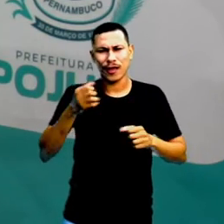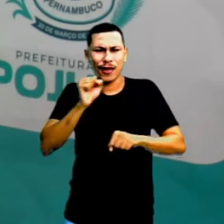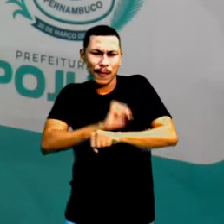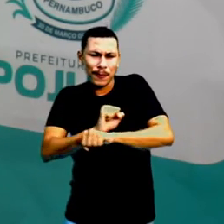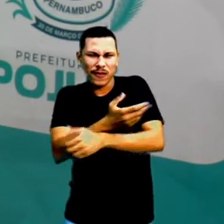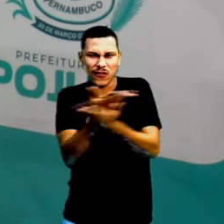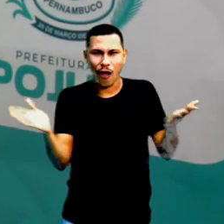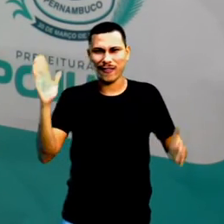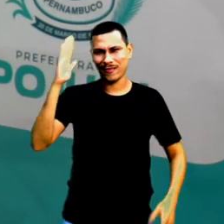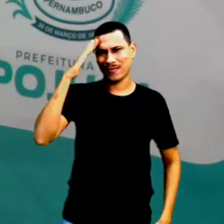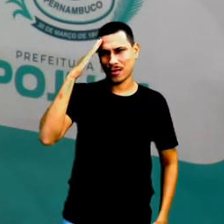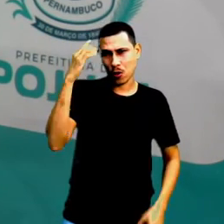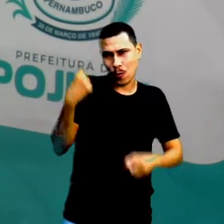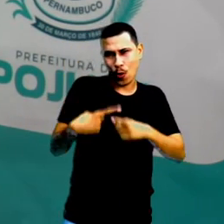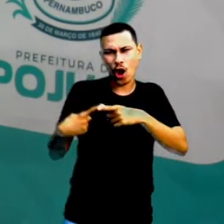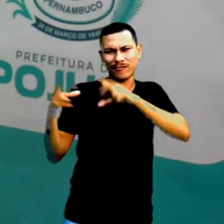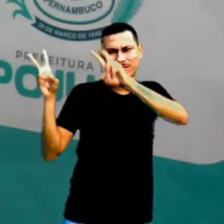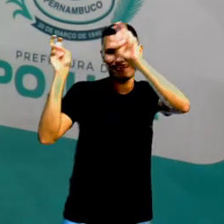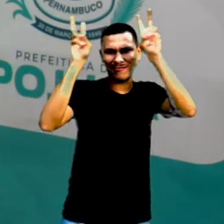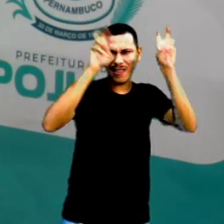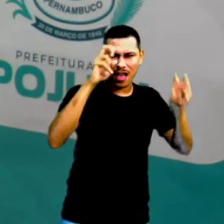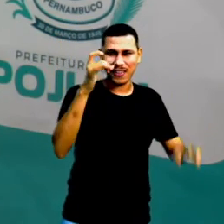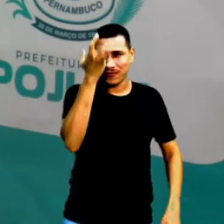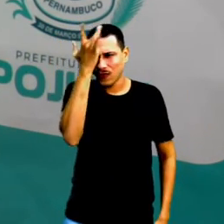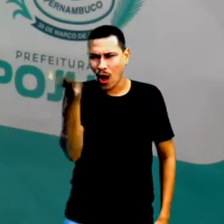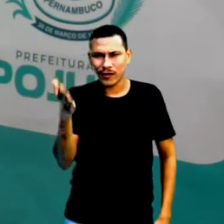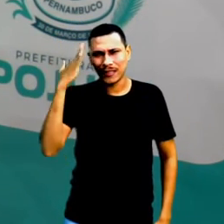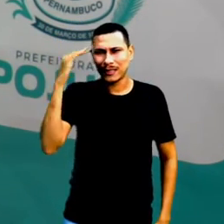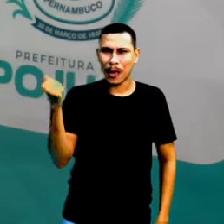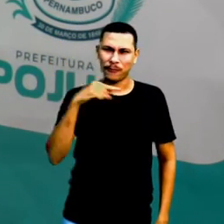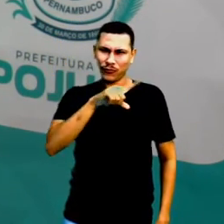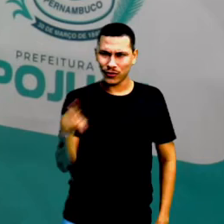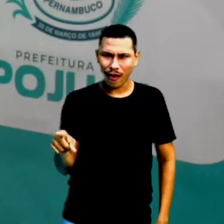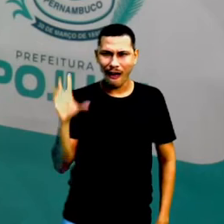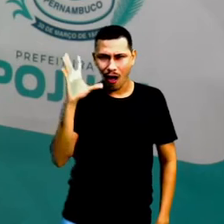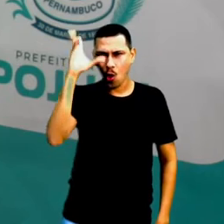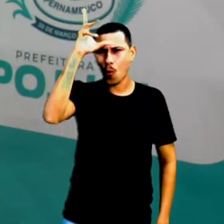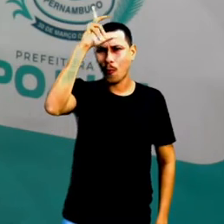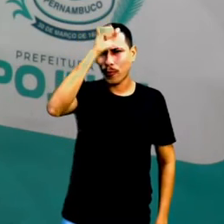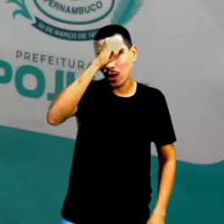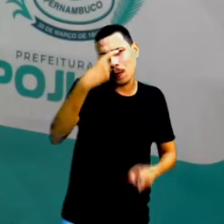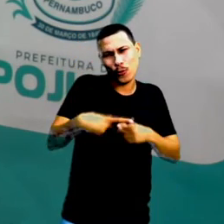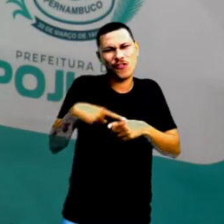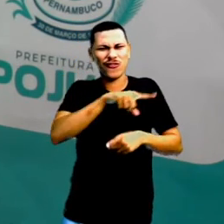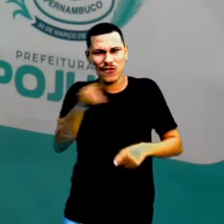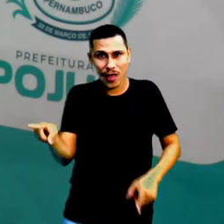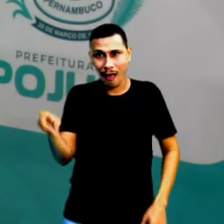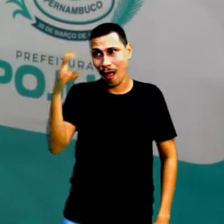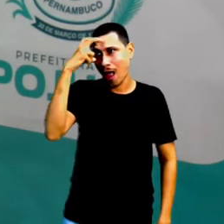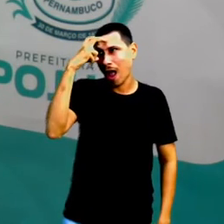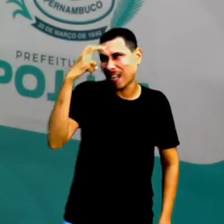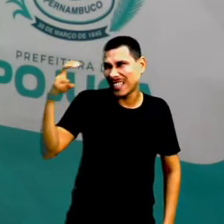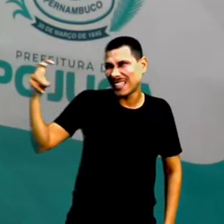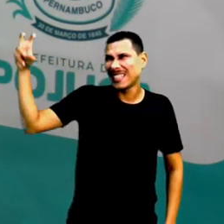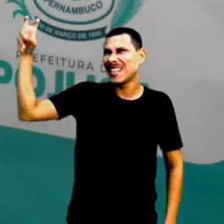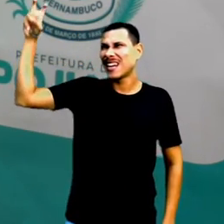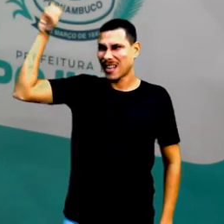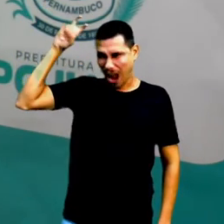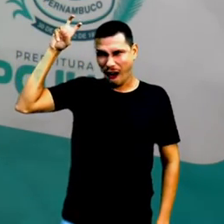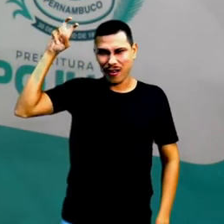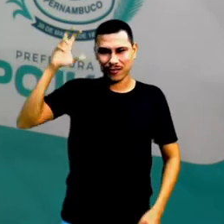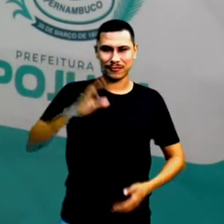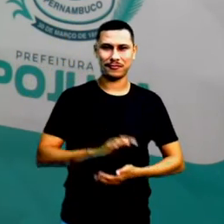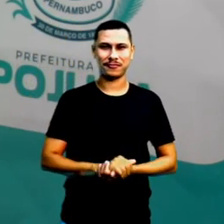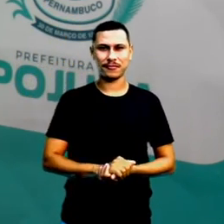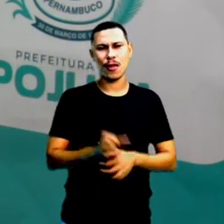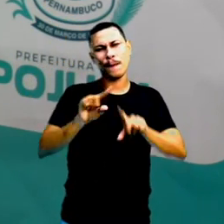vocês tenham entendido. Esse conteúdo é muito simples. Eu sei que vocês compreenderam porque vocês são super inteligentes, né? You are very smart.